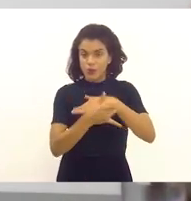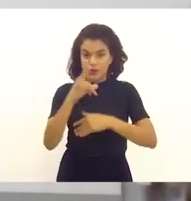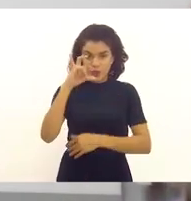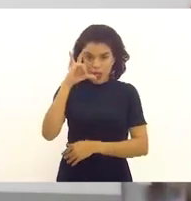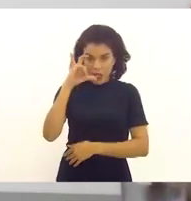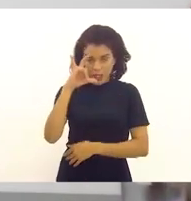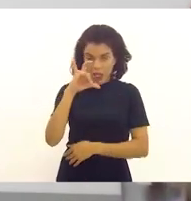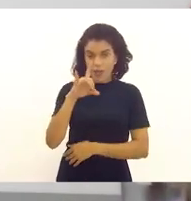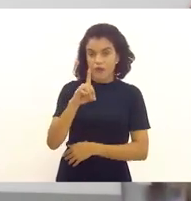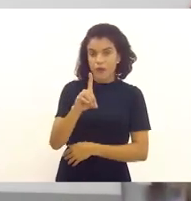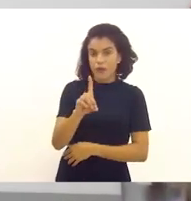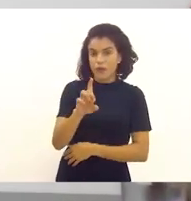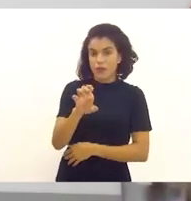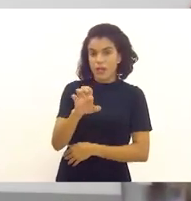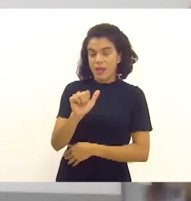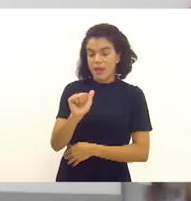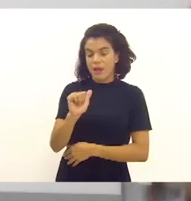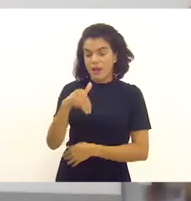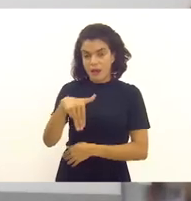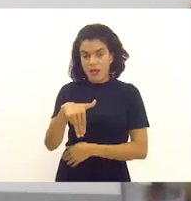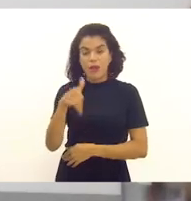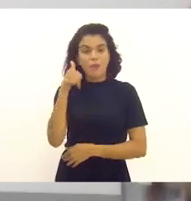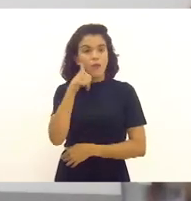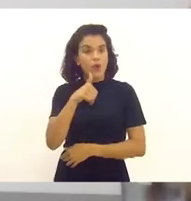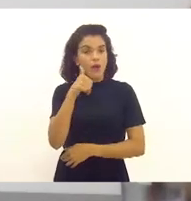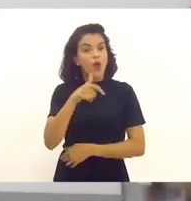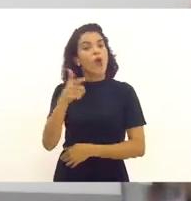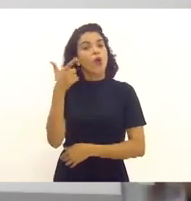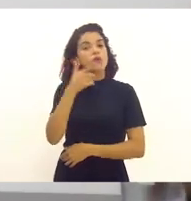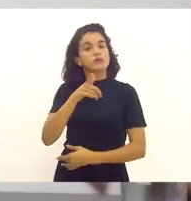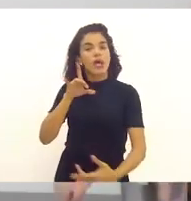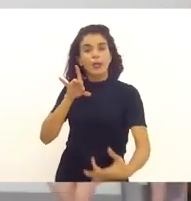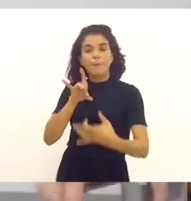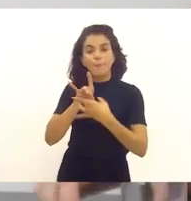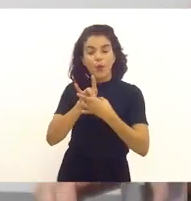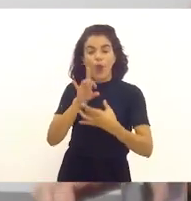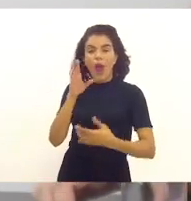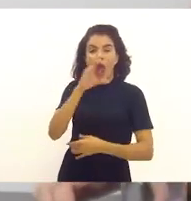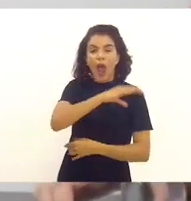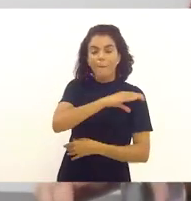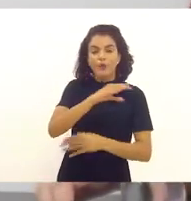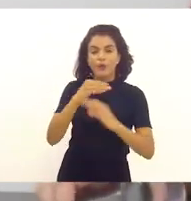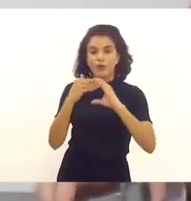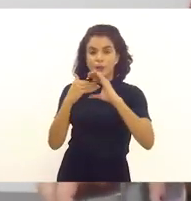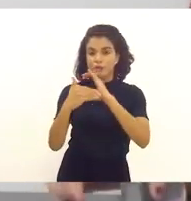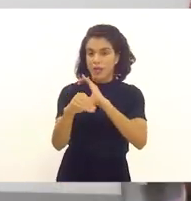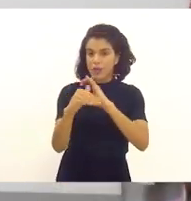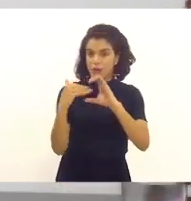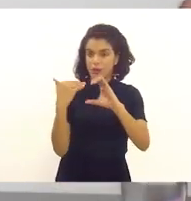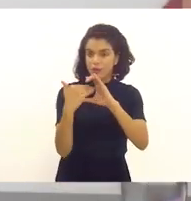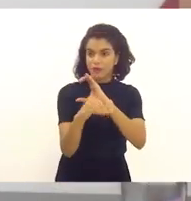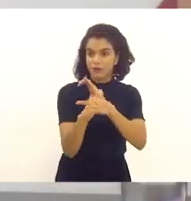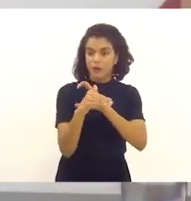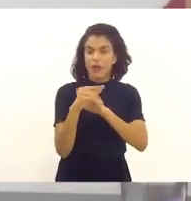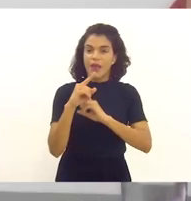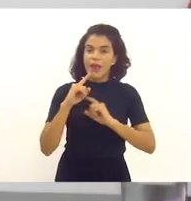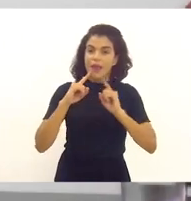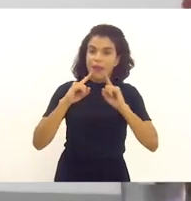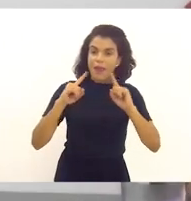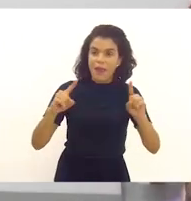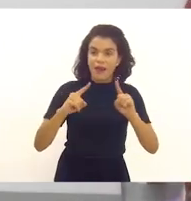mulheres Vocês conseguem acessar para o e-mail do departamento para a gente receber reclamações